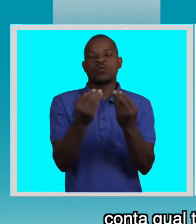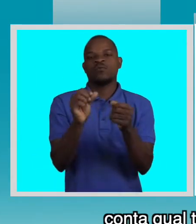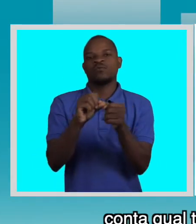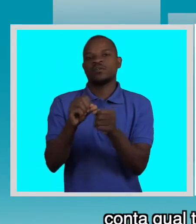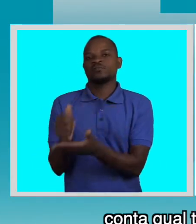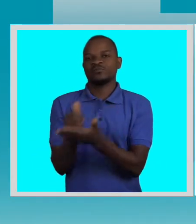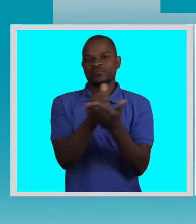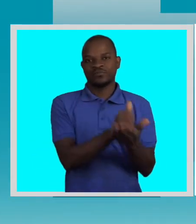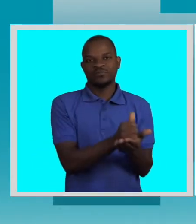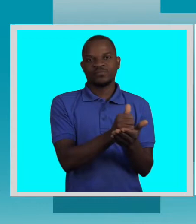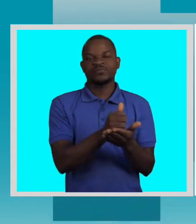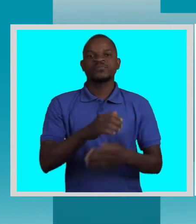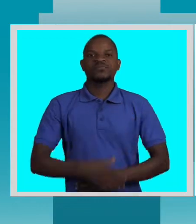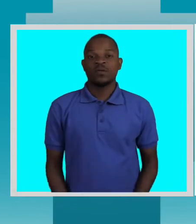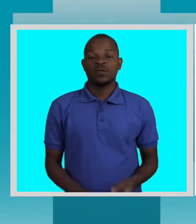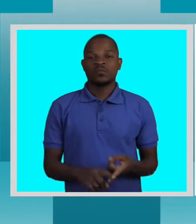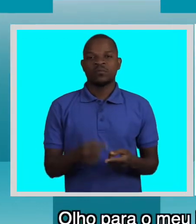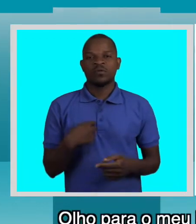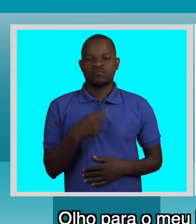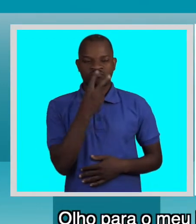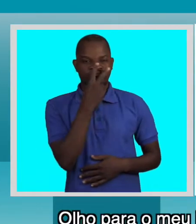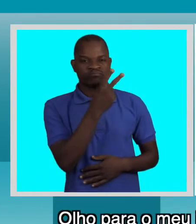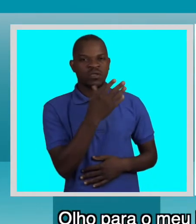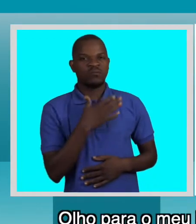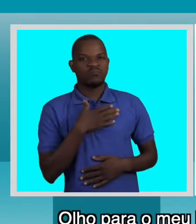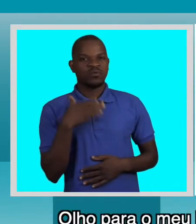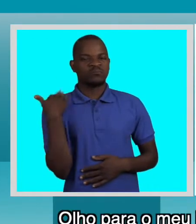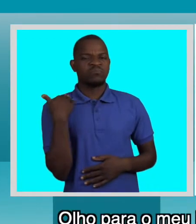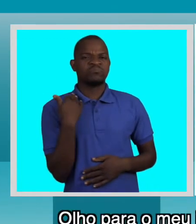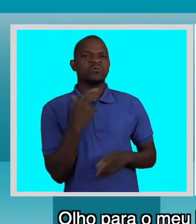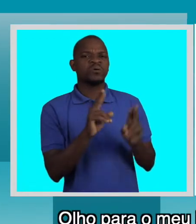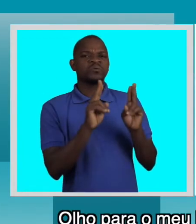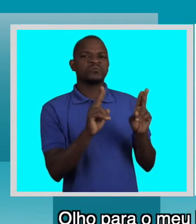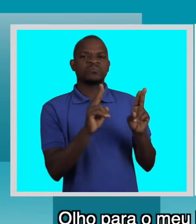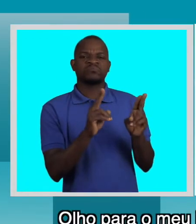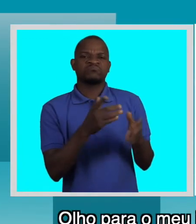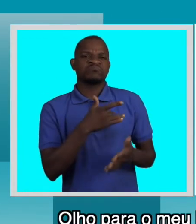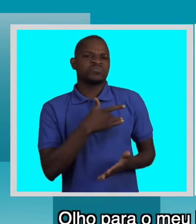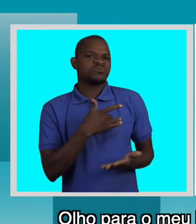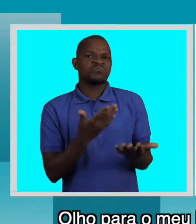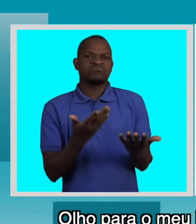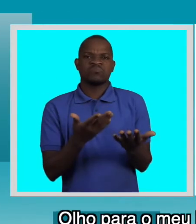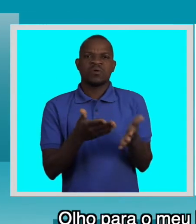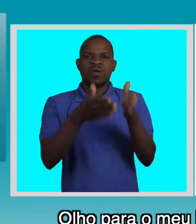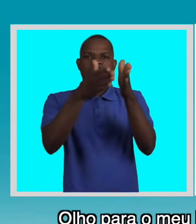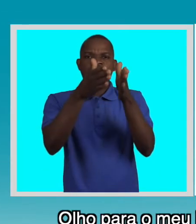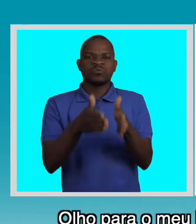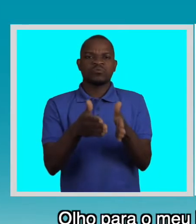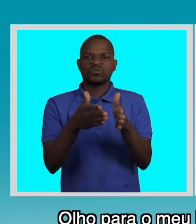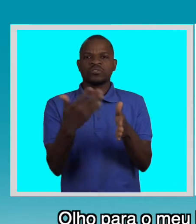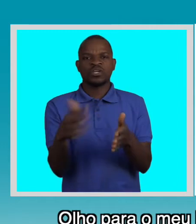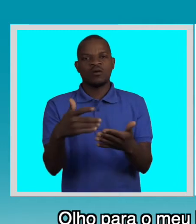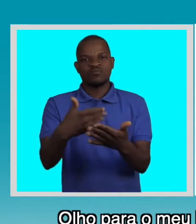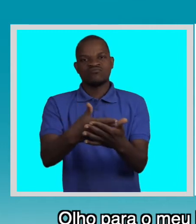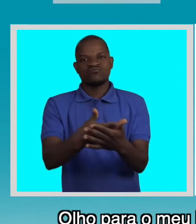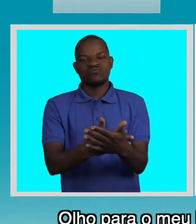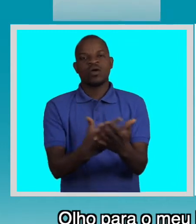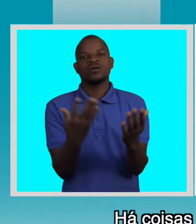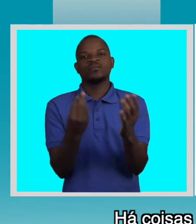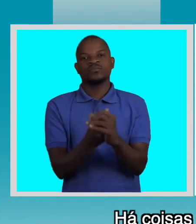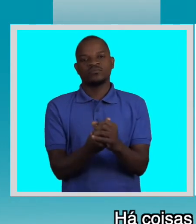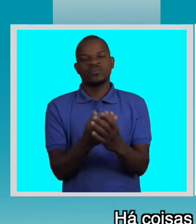família. Eu vejo o irmão como uma coisa normal. Sinto como se fosse... Cheguei uma pessoa, já me dou ficando com